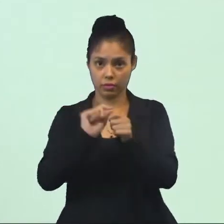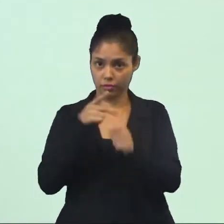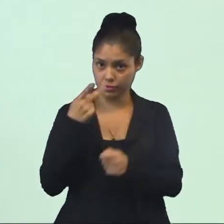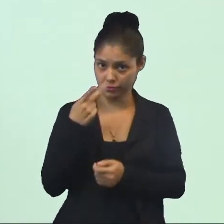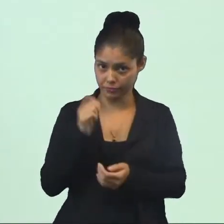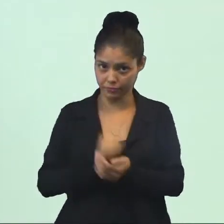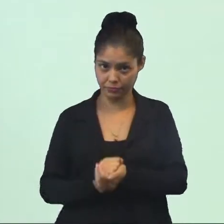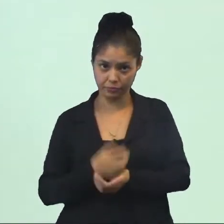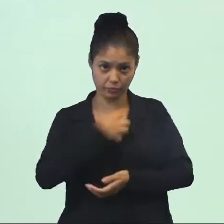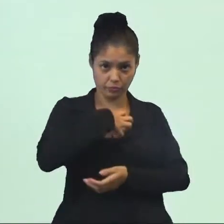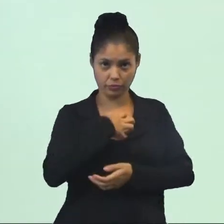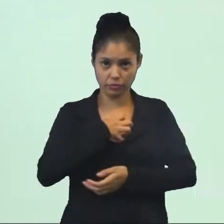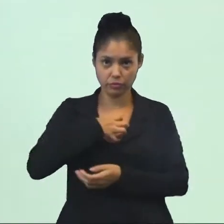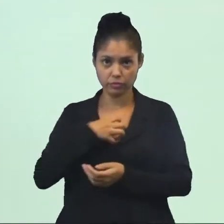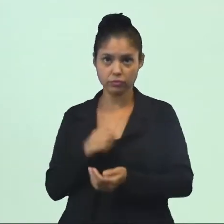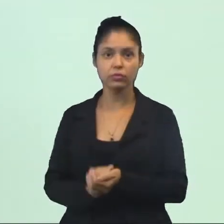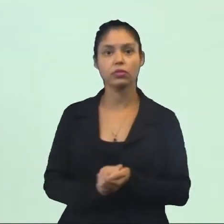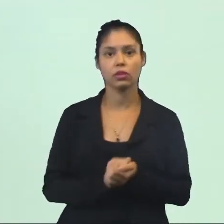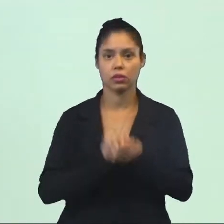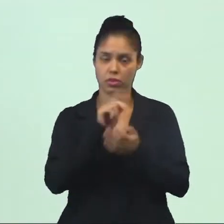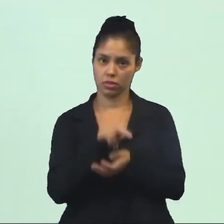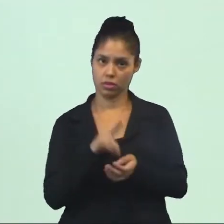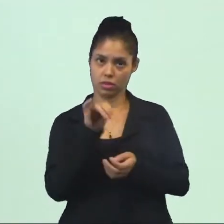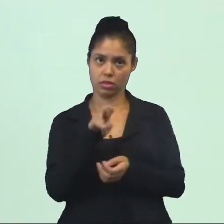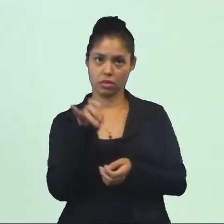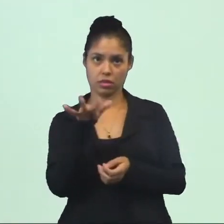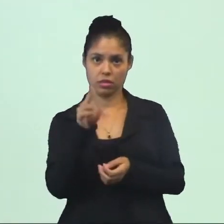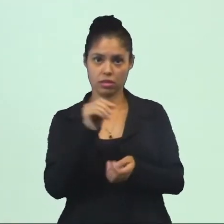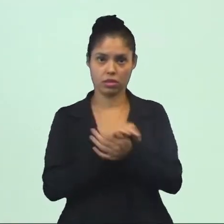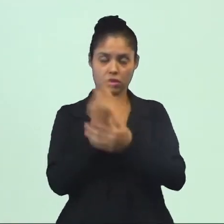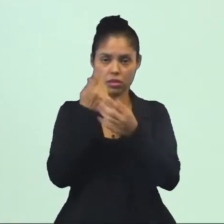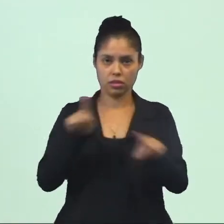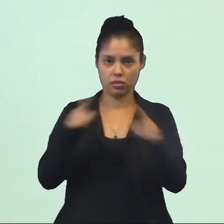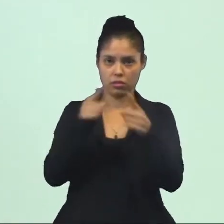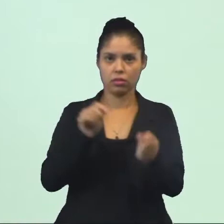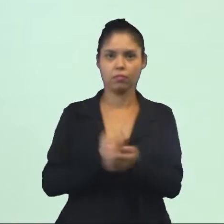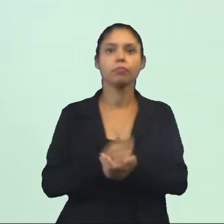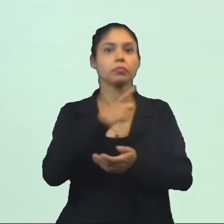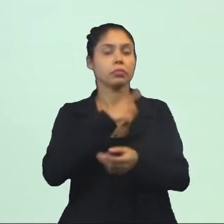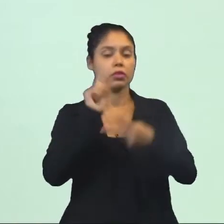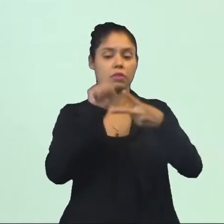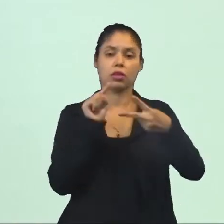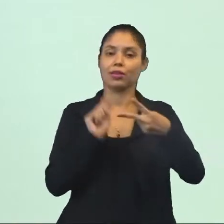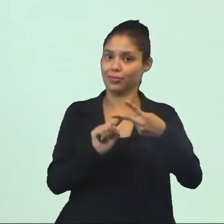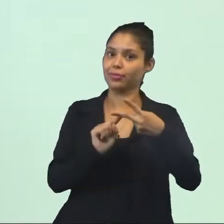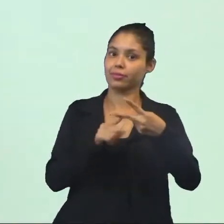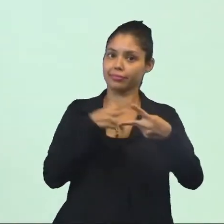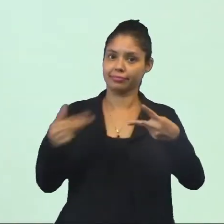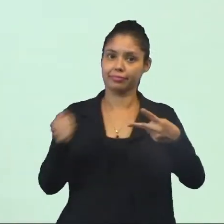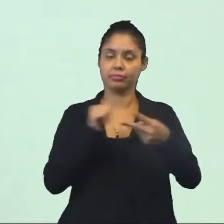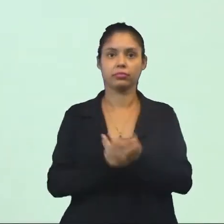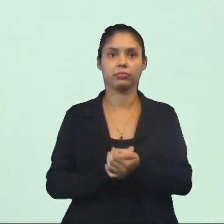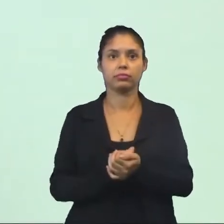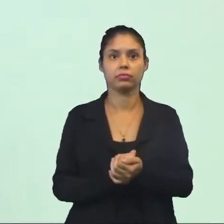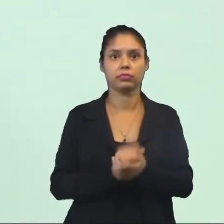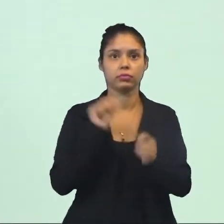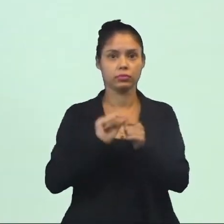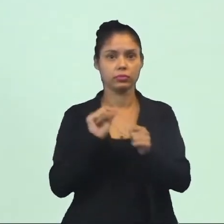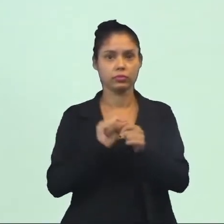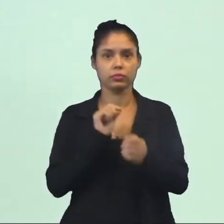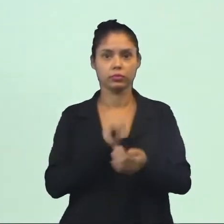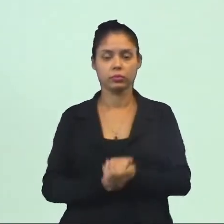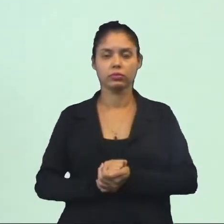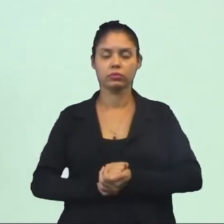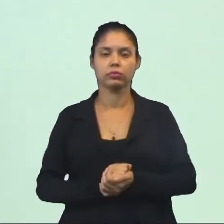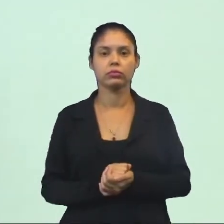fala aí ritmo harmonia e melodia porque dentro da música tem um ritmo harmonia e melodia né eu vou